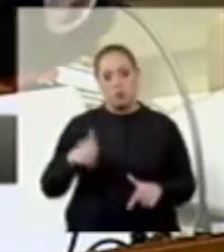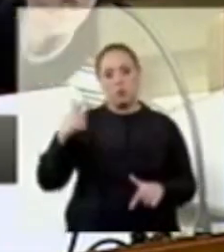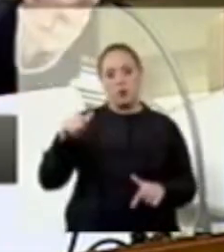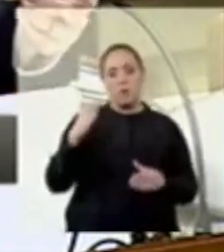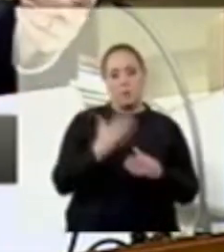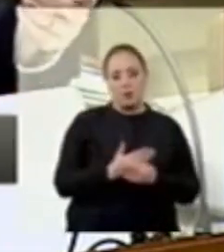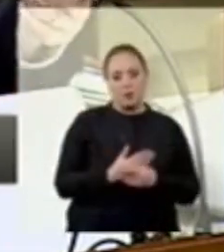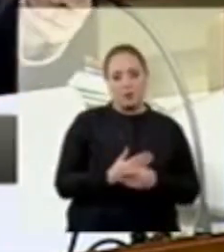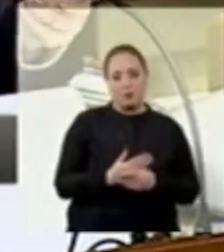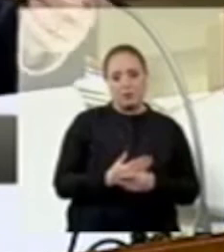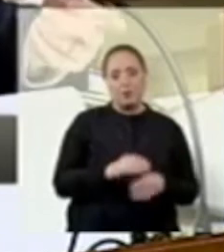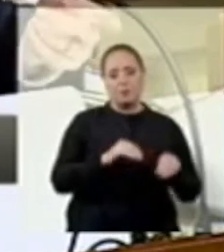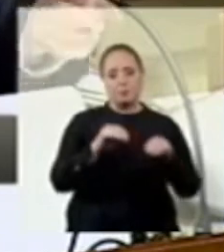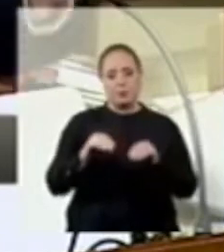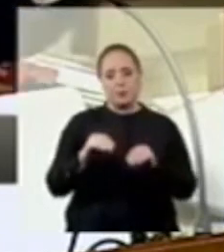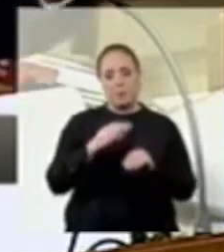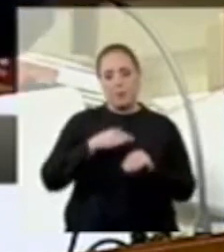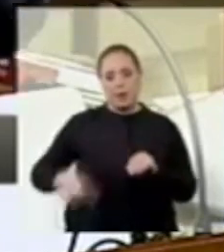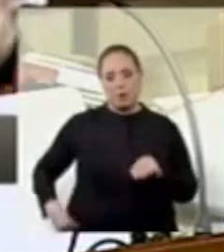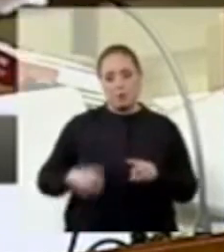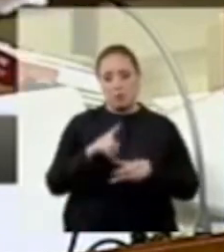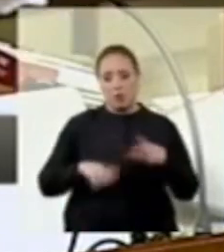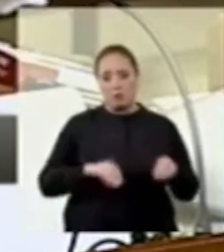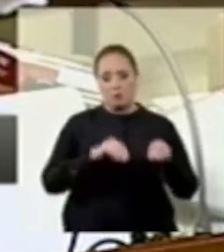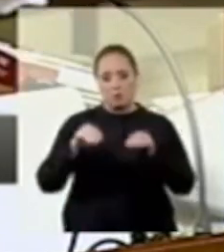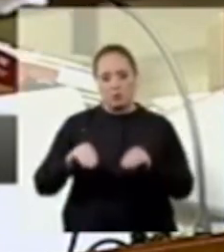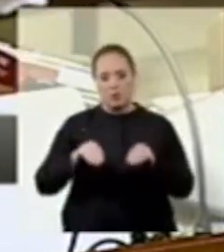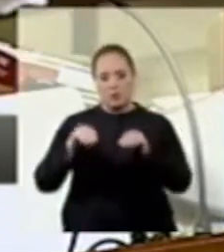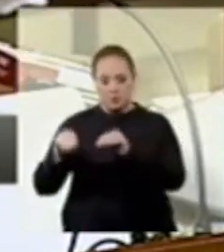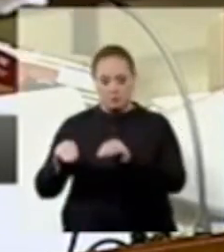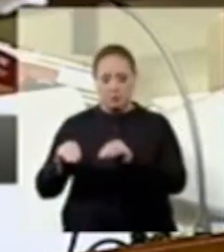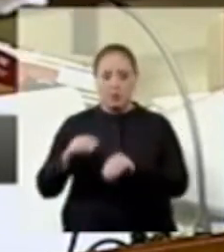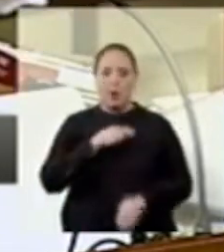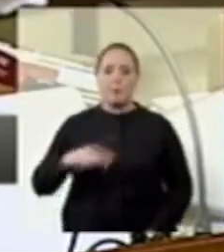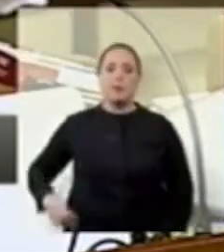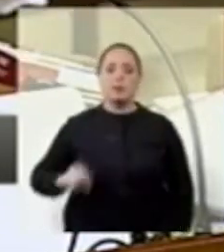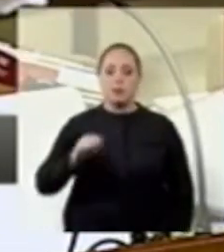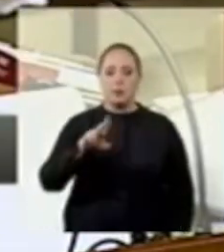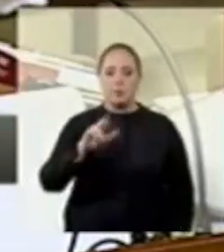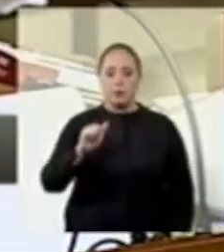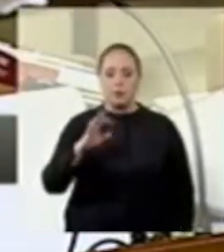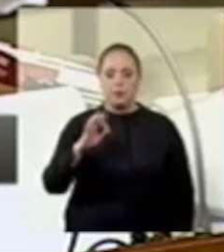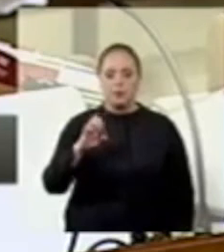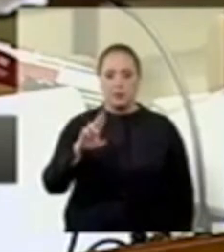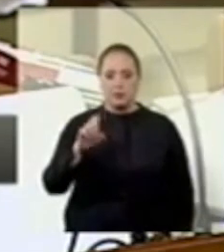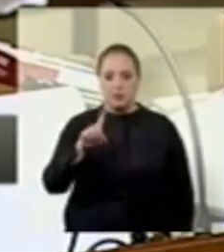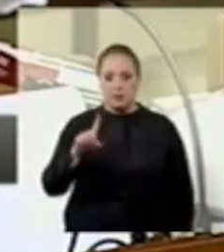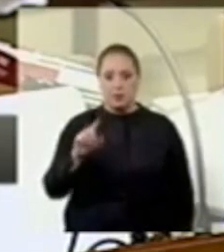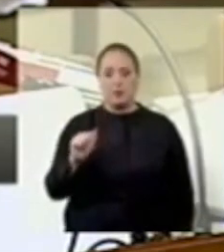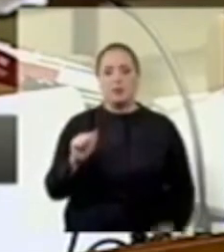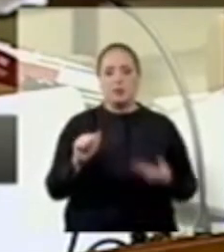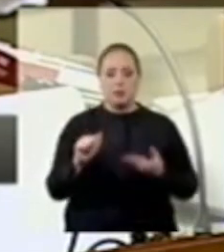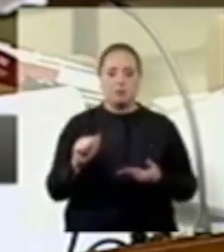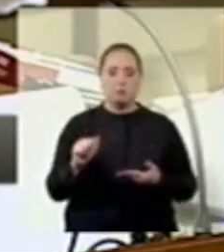três ministros até que a ministra maria thereza assis moura a